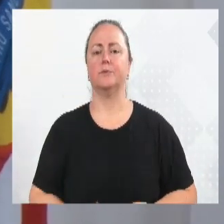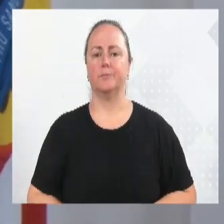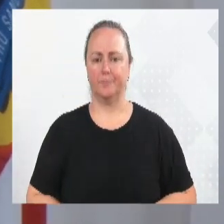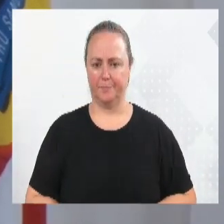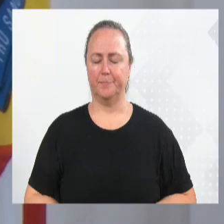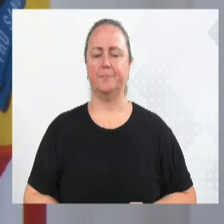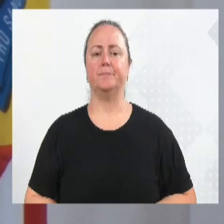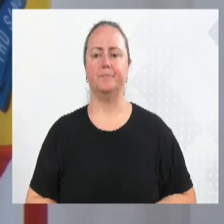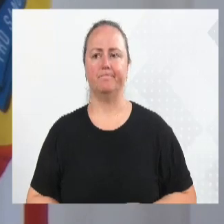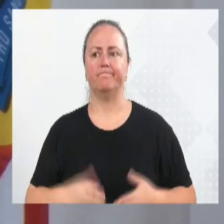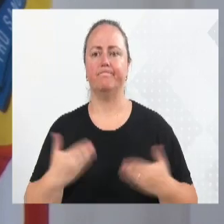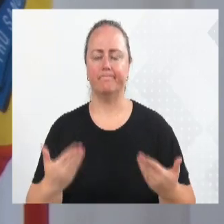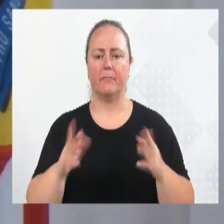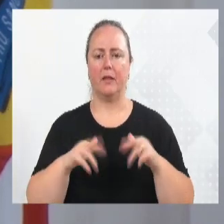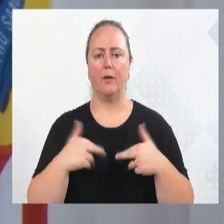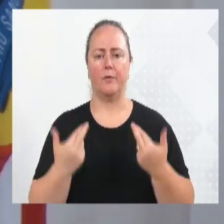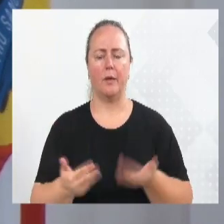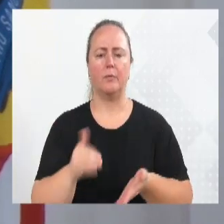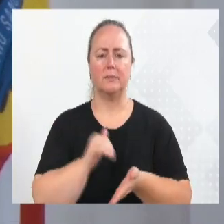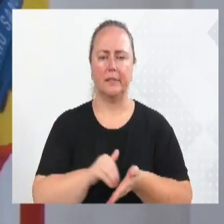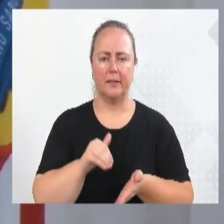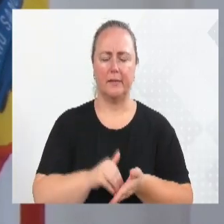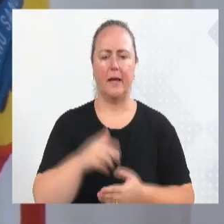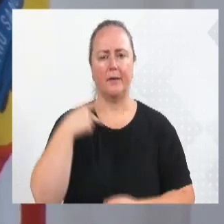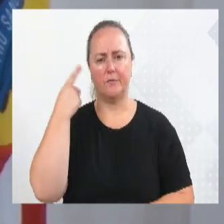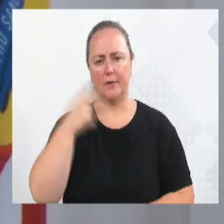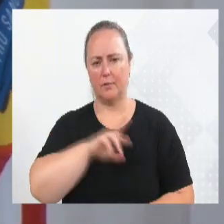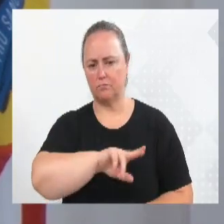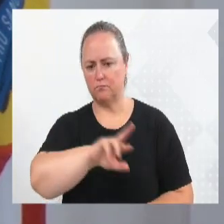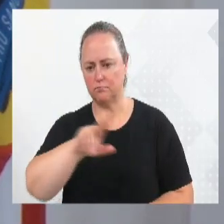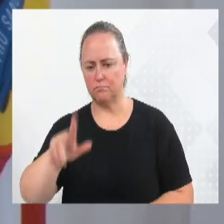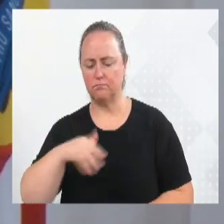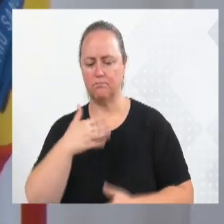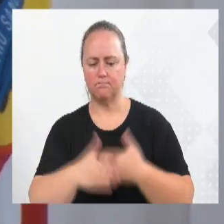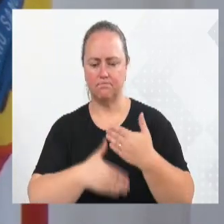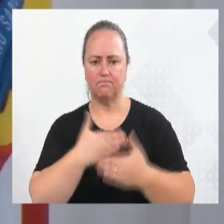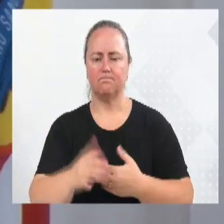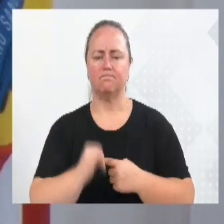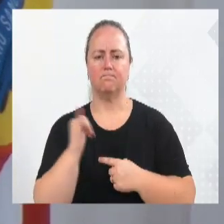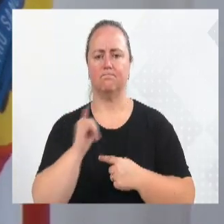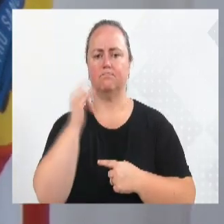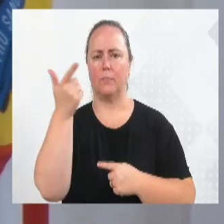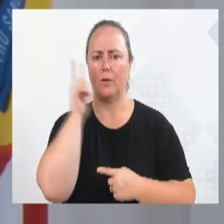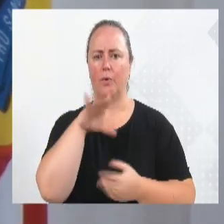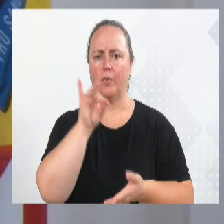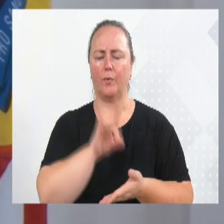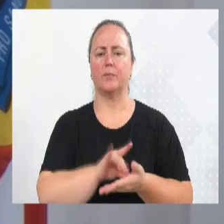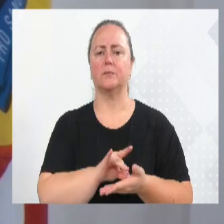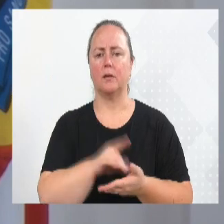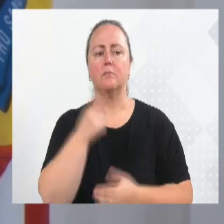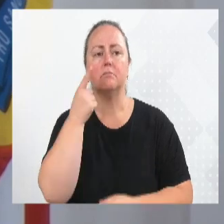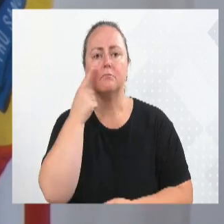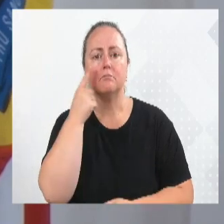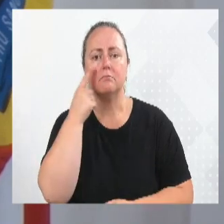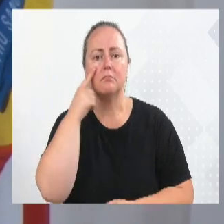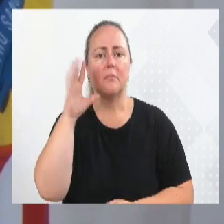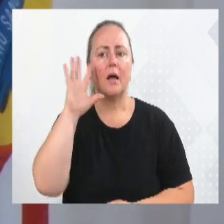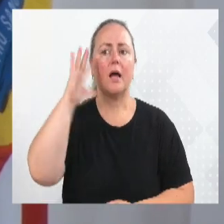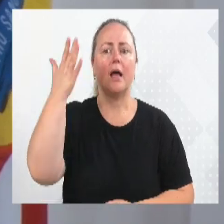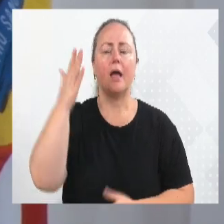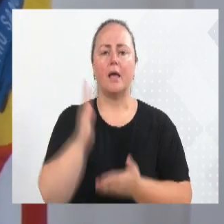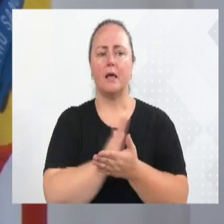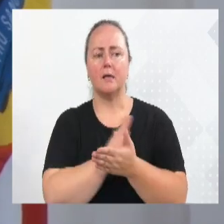com os vereadores com a rede comuns acho que a gente tem um passo muito importante para que a gente possa procurar né resolver